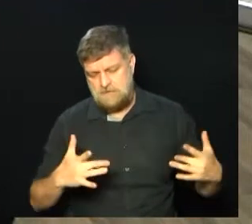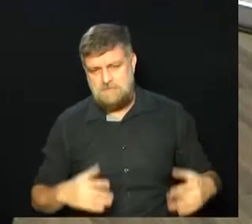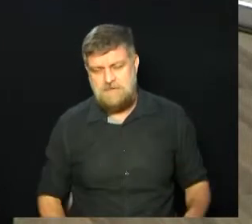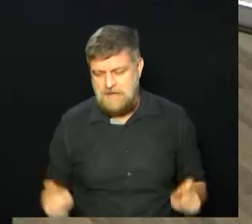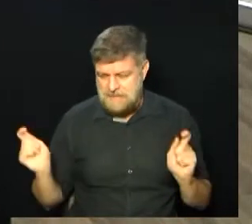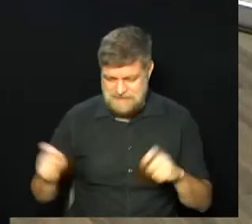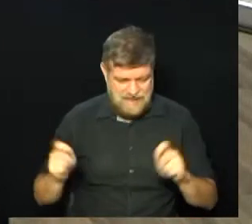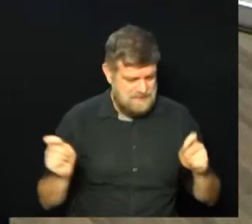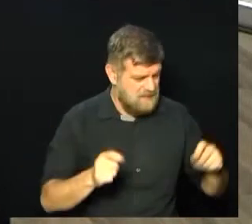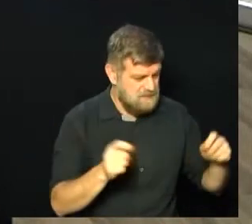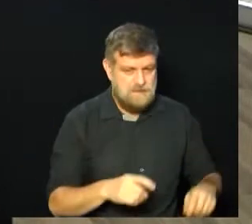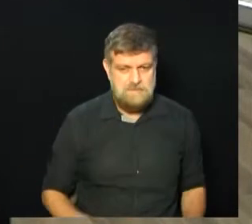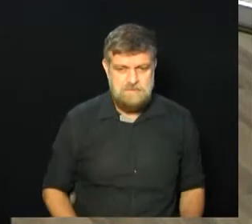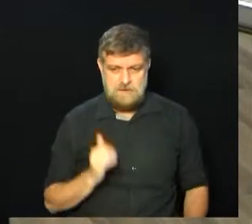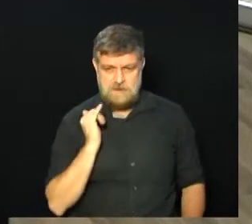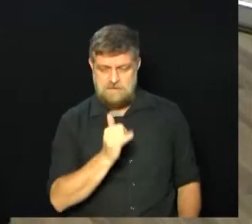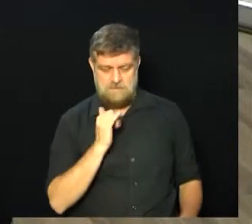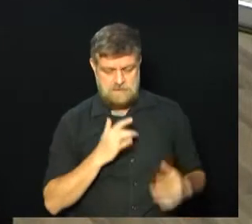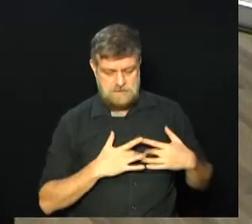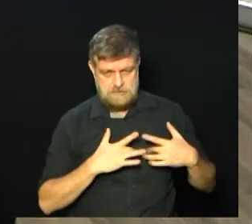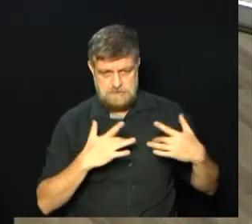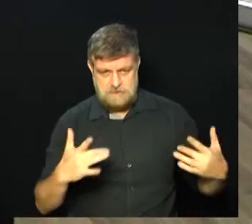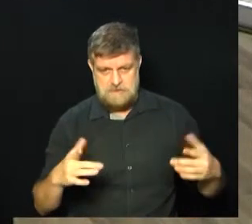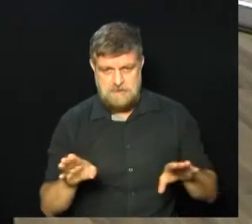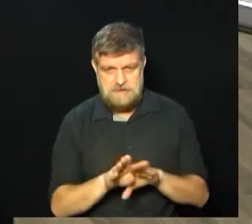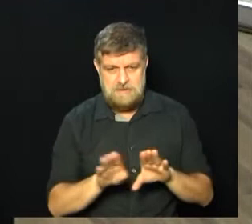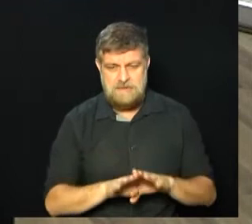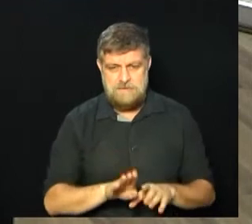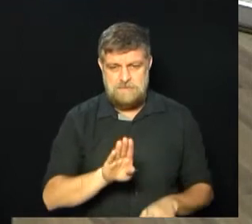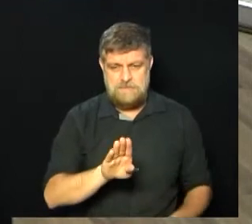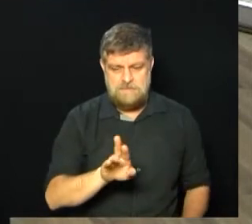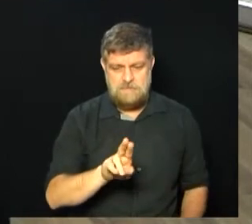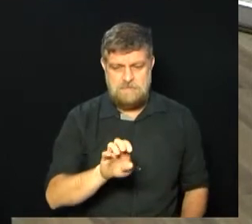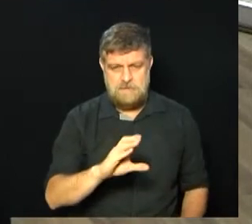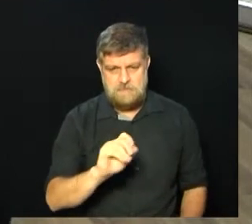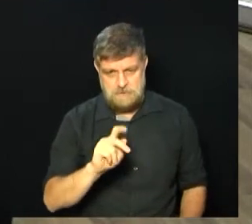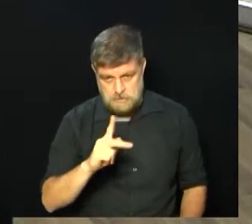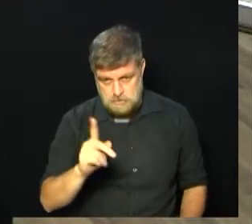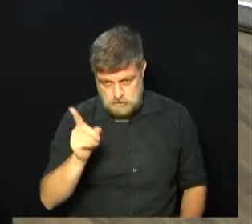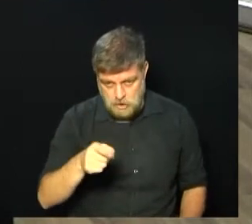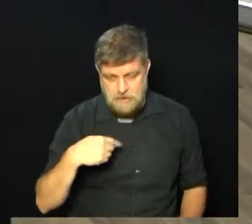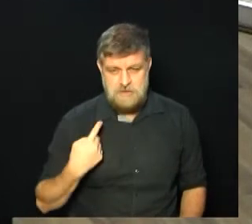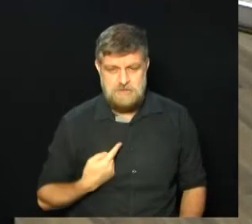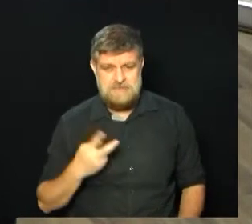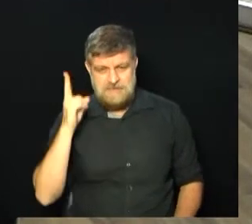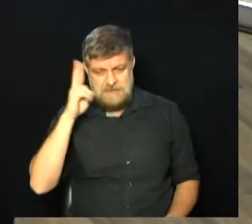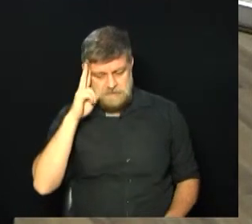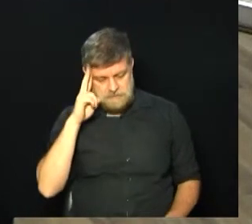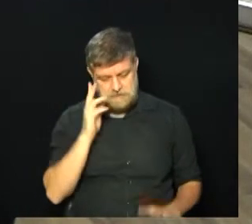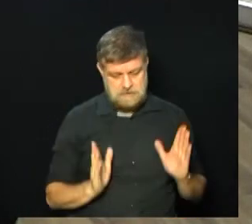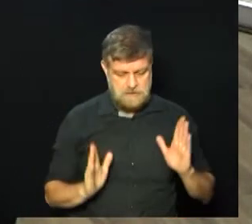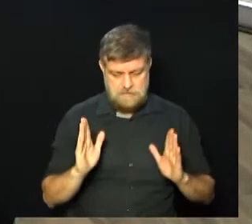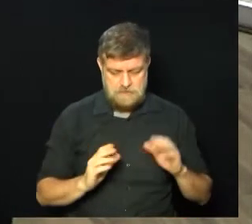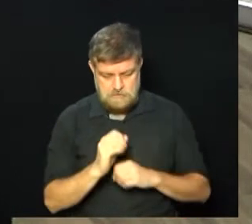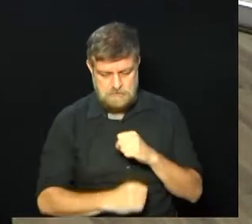para ninguém vamos continuar falando de solidariedade porque tem brechó agora é a gente lembra que principalmente nessa época do